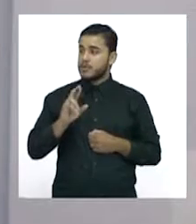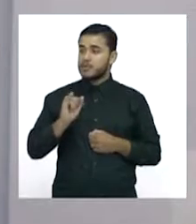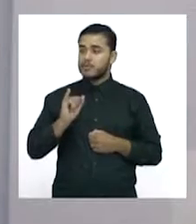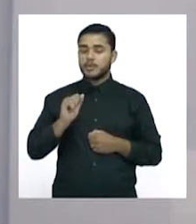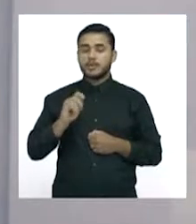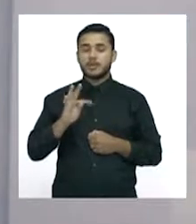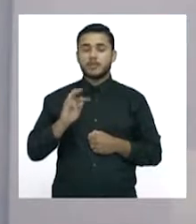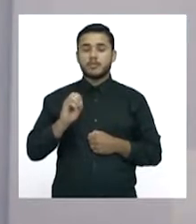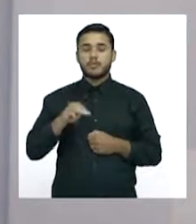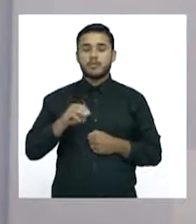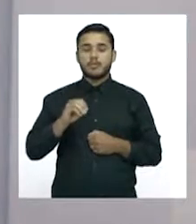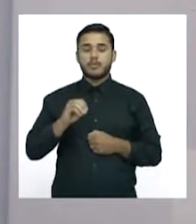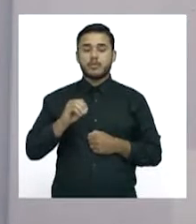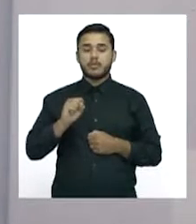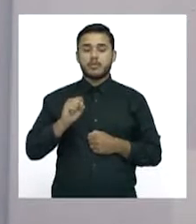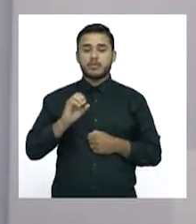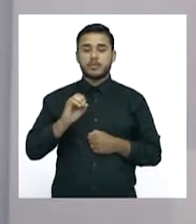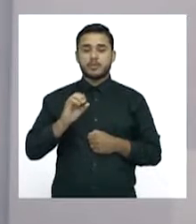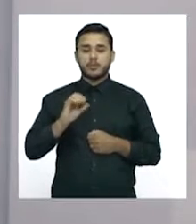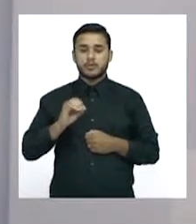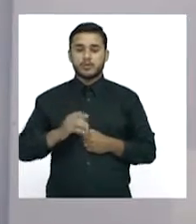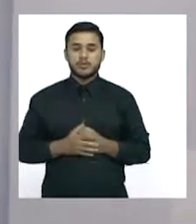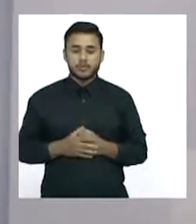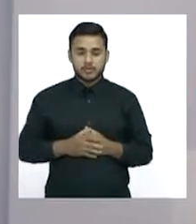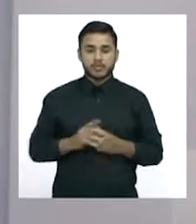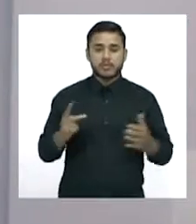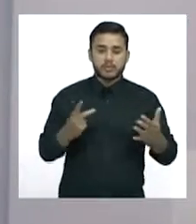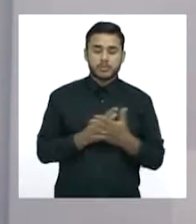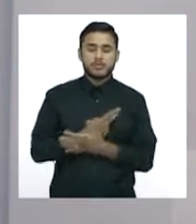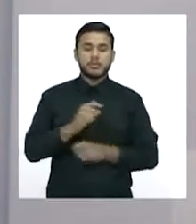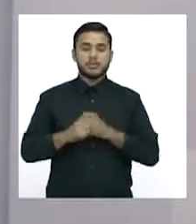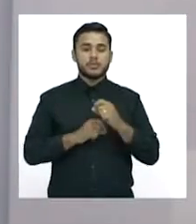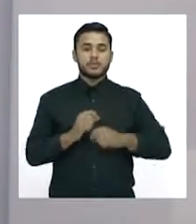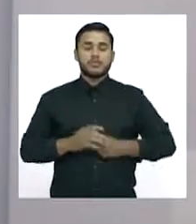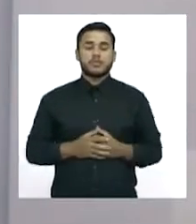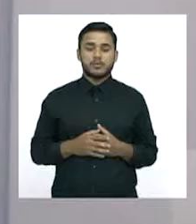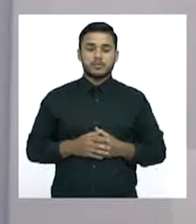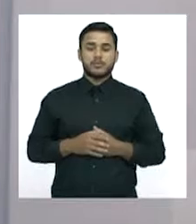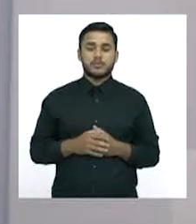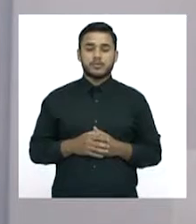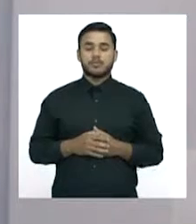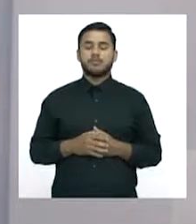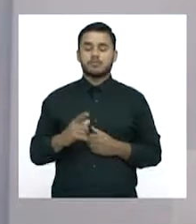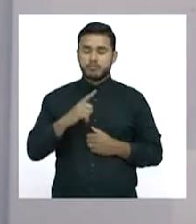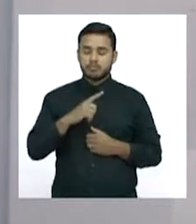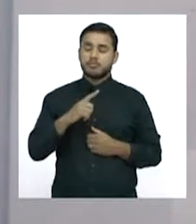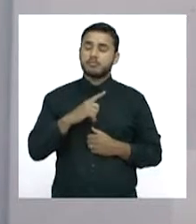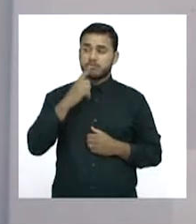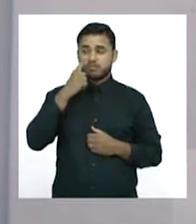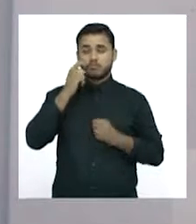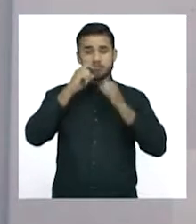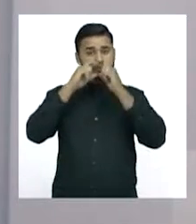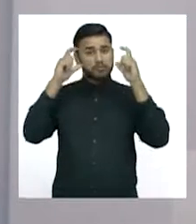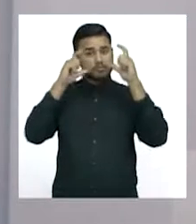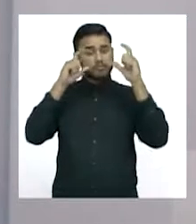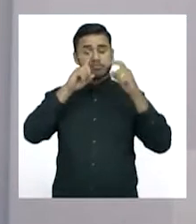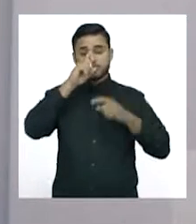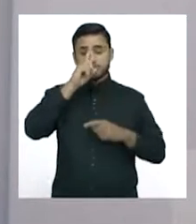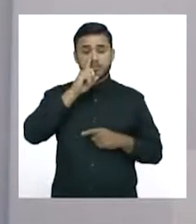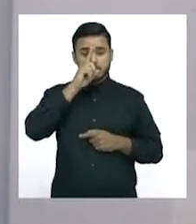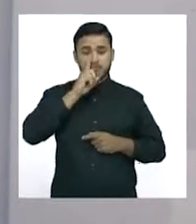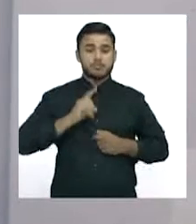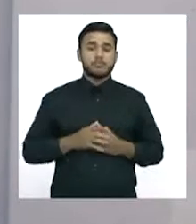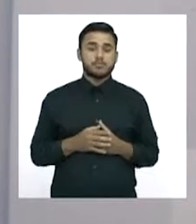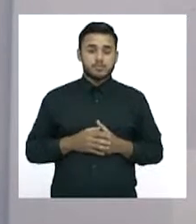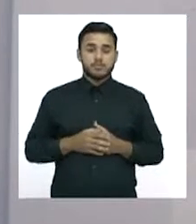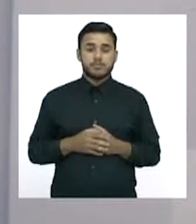o fungo tem o nome de Cryptococcus, por isso o nome da doença, e é um risco. Realmente a gente chama a atenção, a